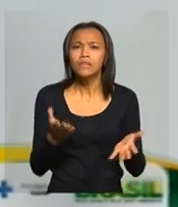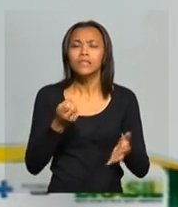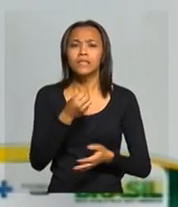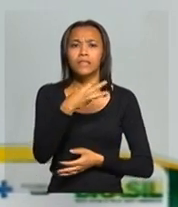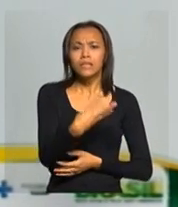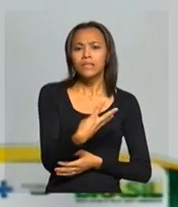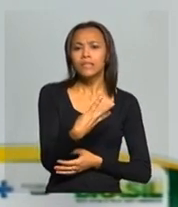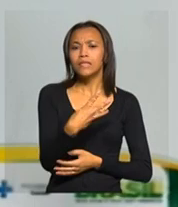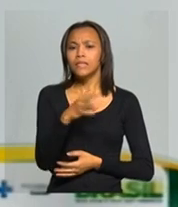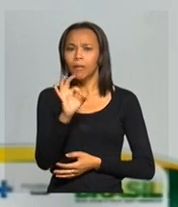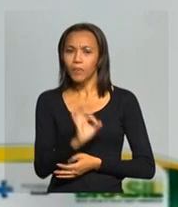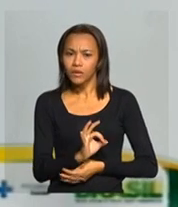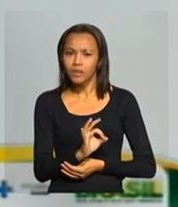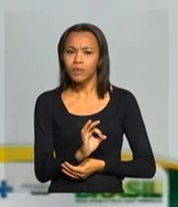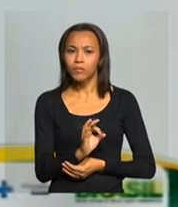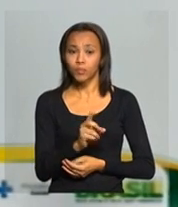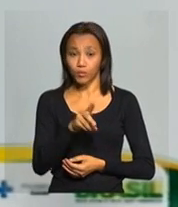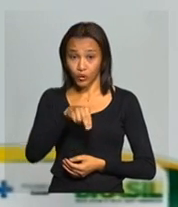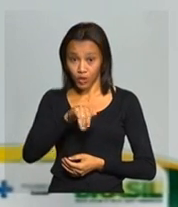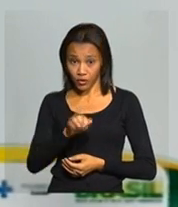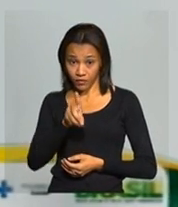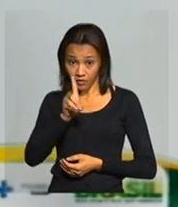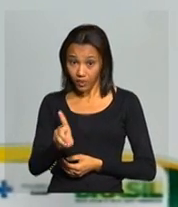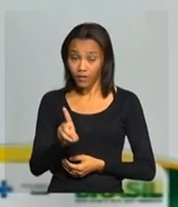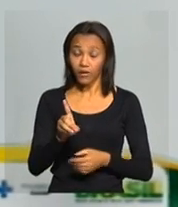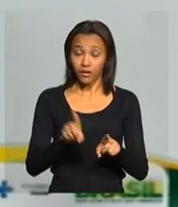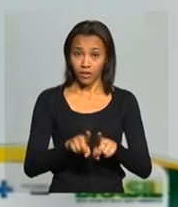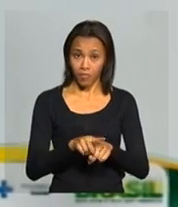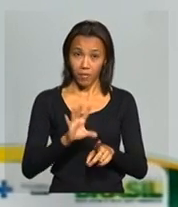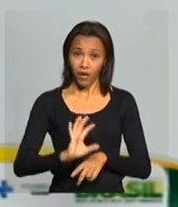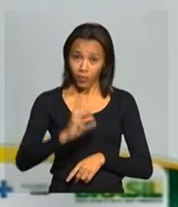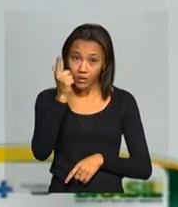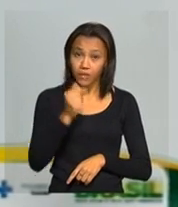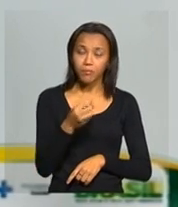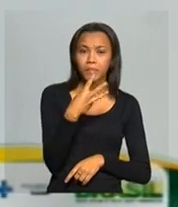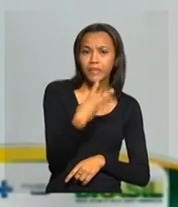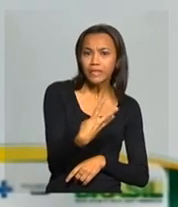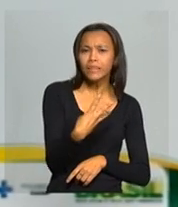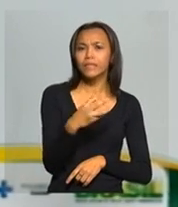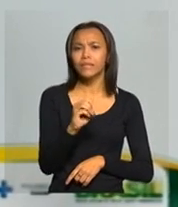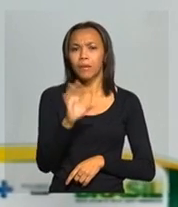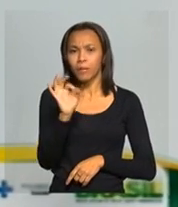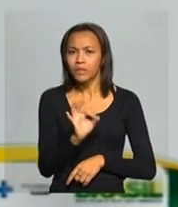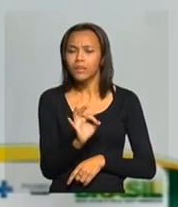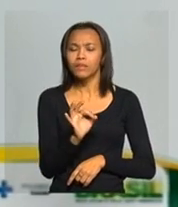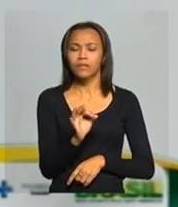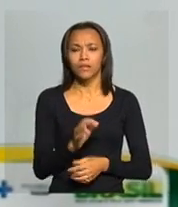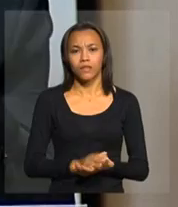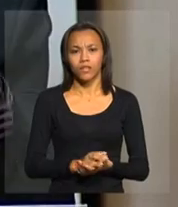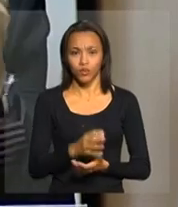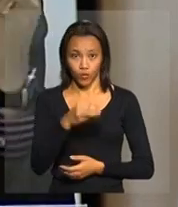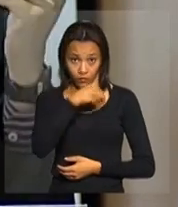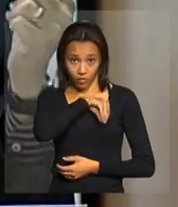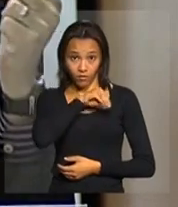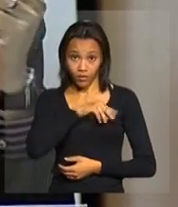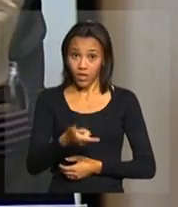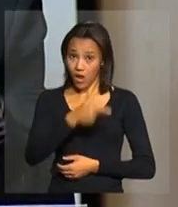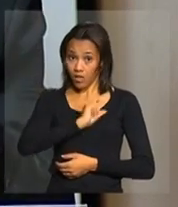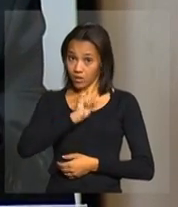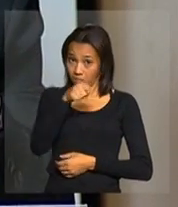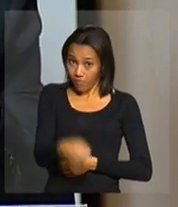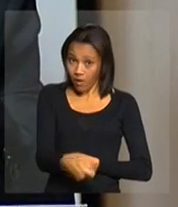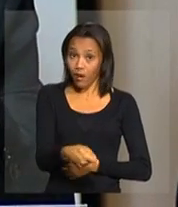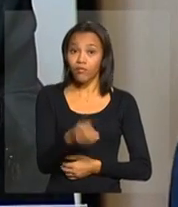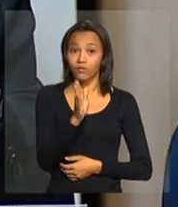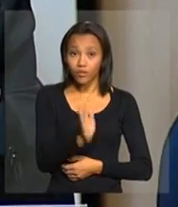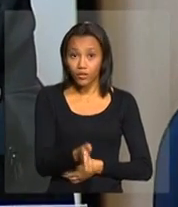para o nível D. Além disso, para o rim, ocorreu um incentivo de 30% nos valores de remuneração que eram pagos anteriormente